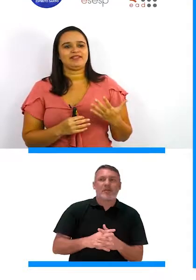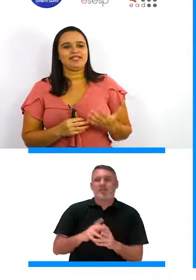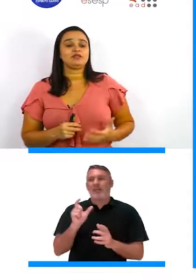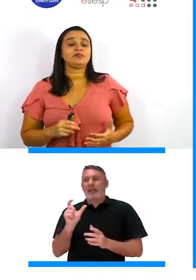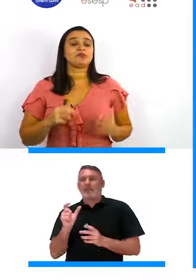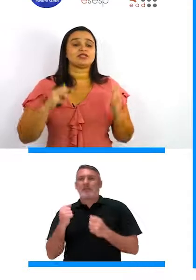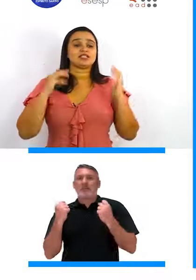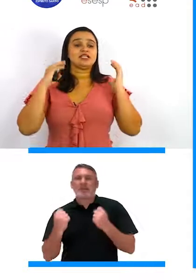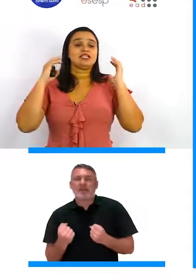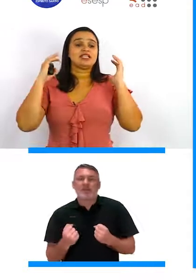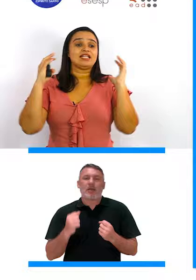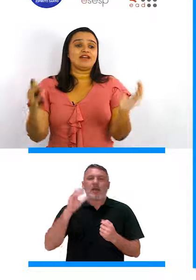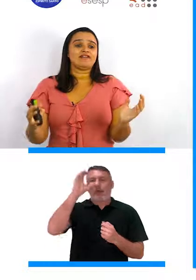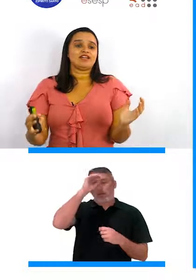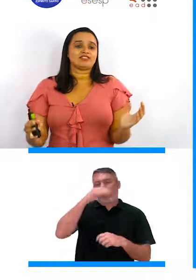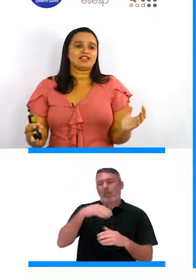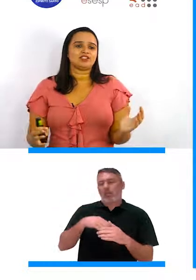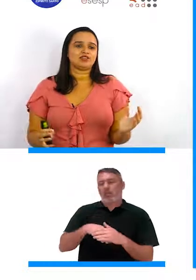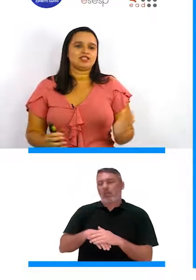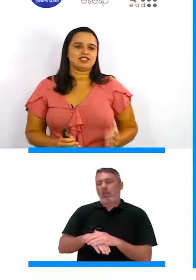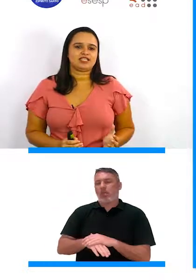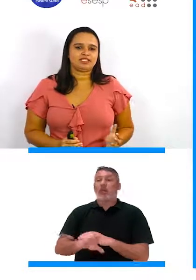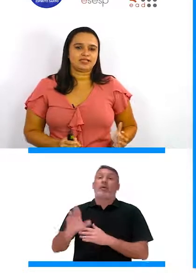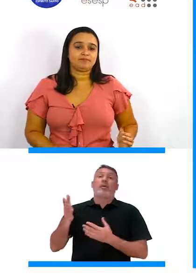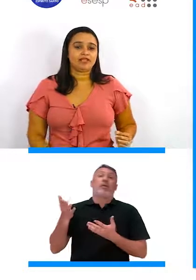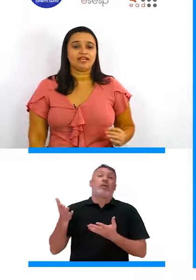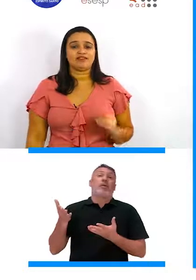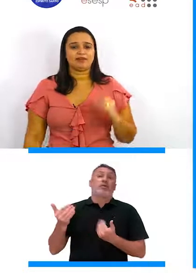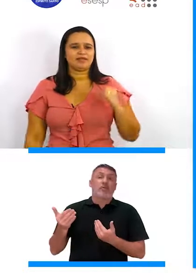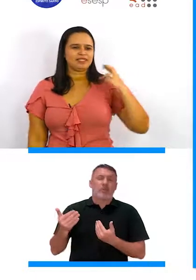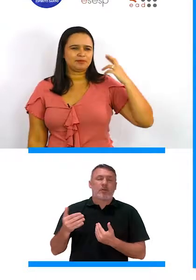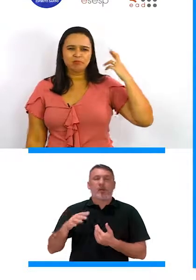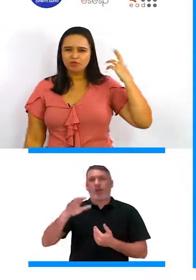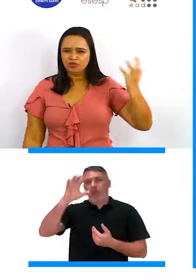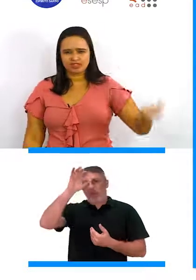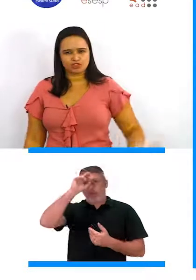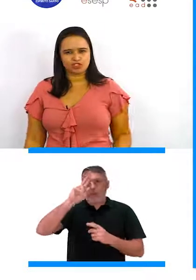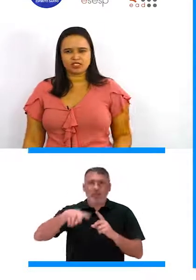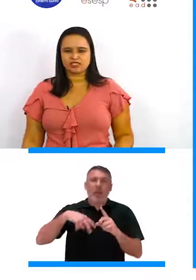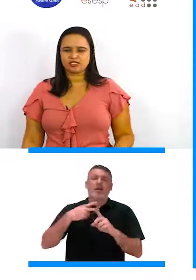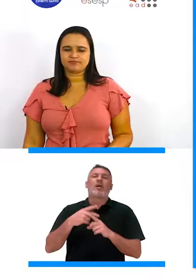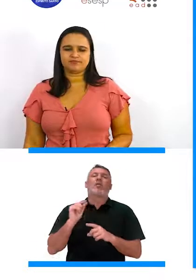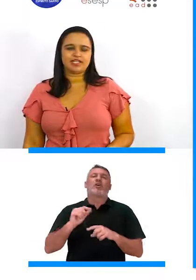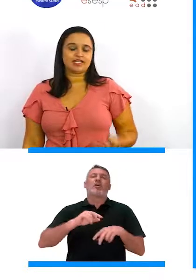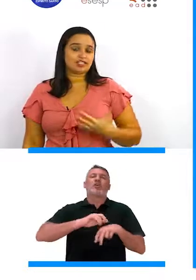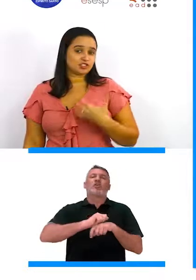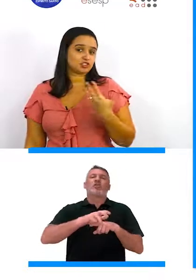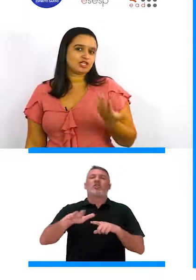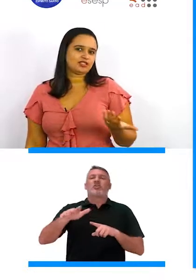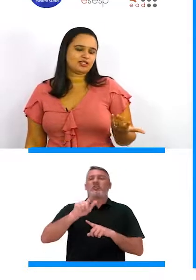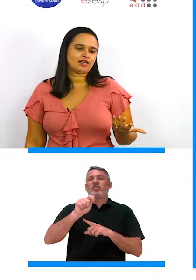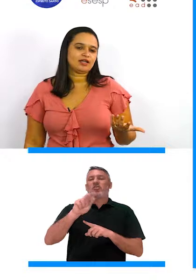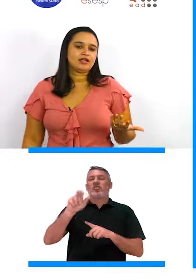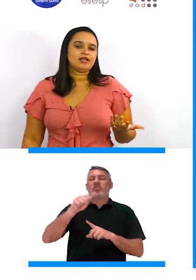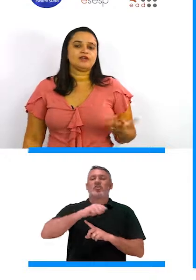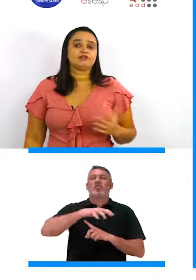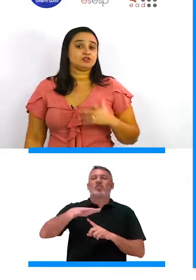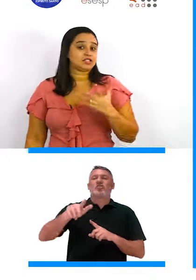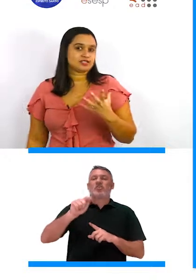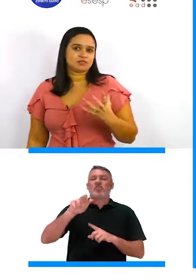Está aprendendo depois, na fase da adolescência, ela vai aprender muitas gírias, e aqui a gente entra,